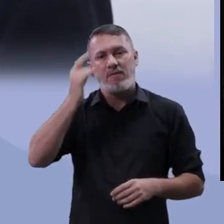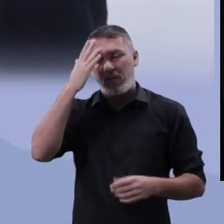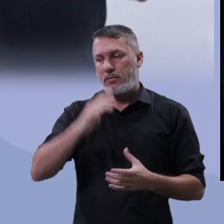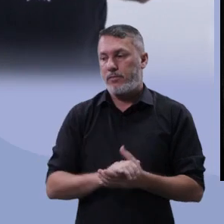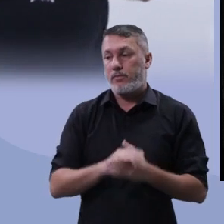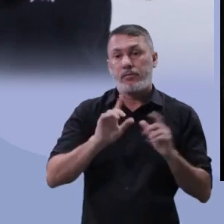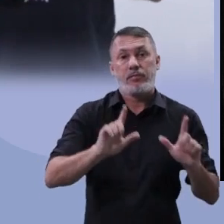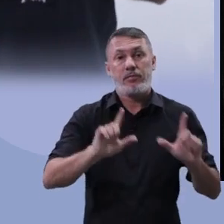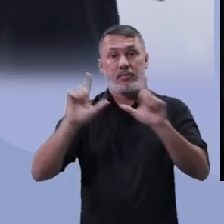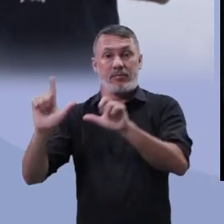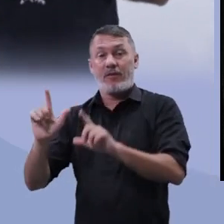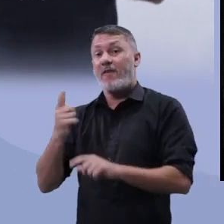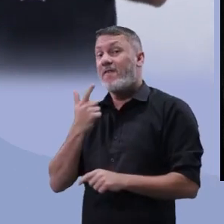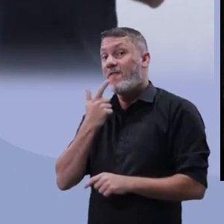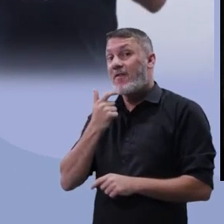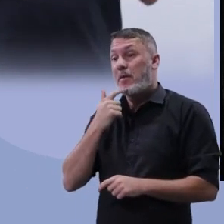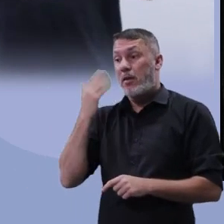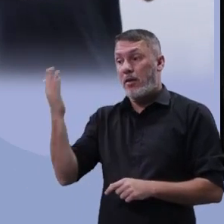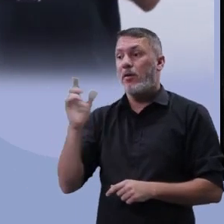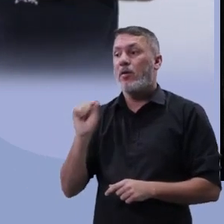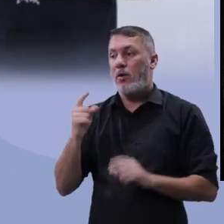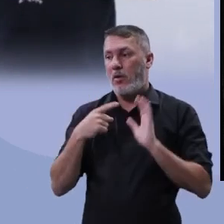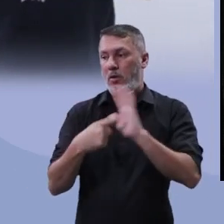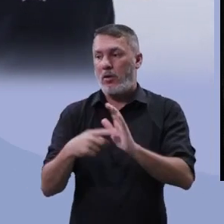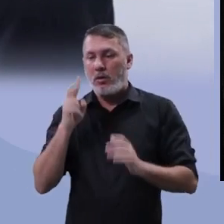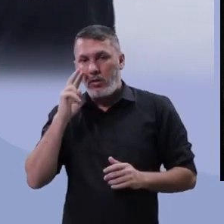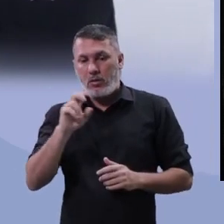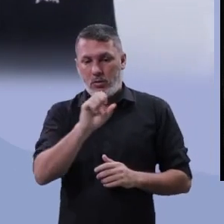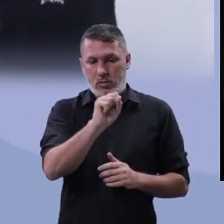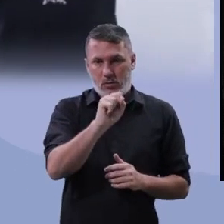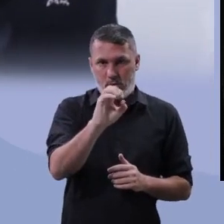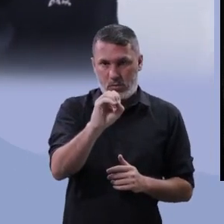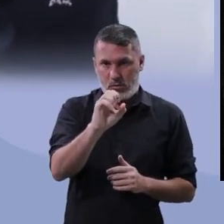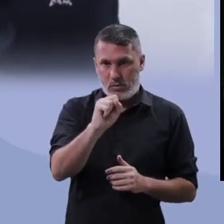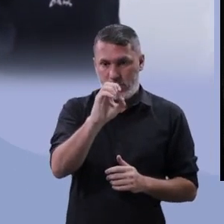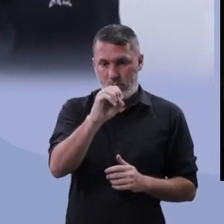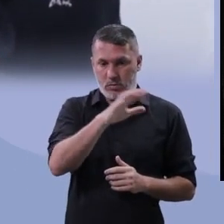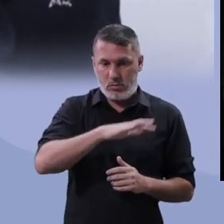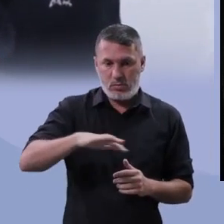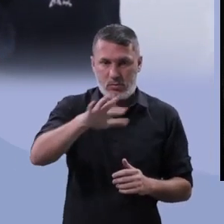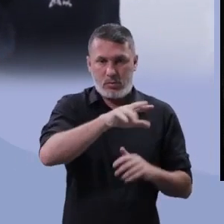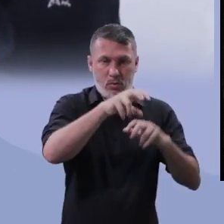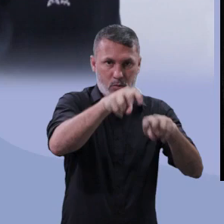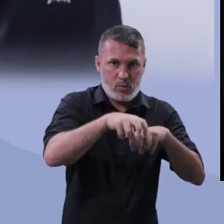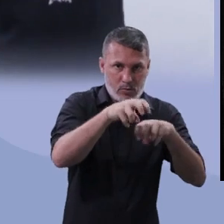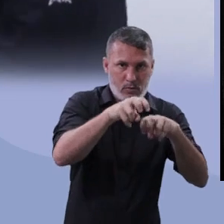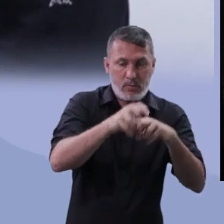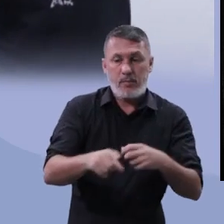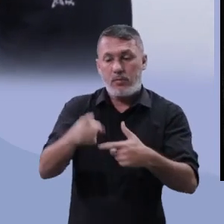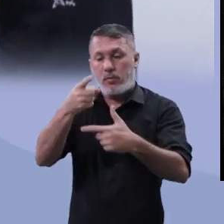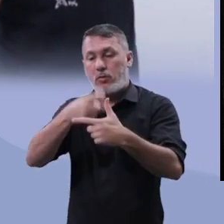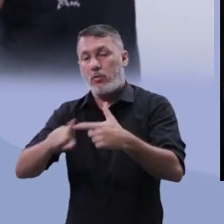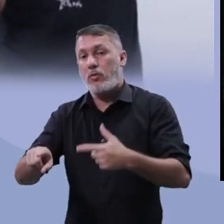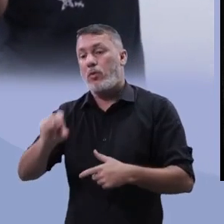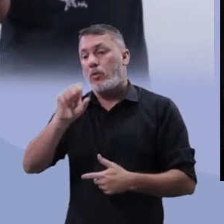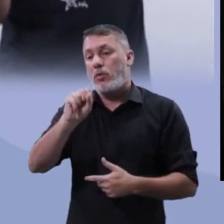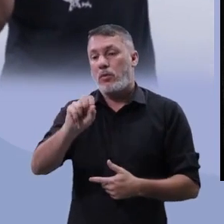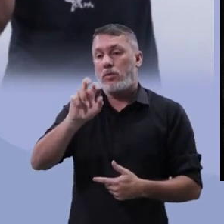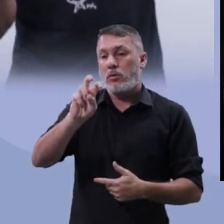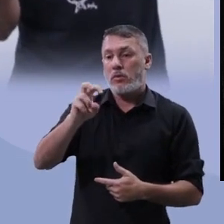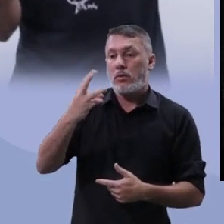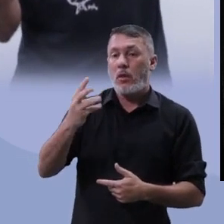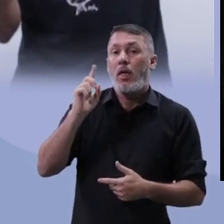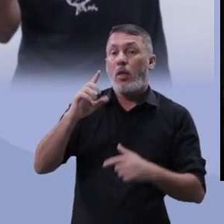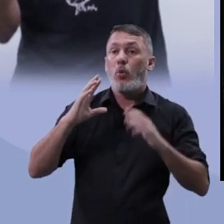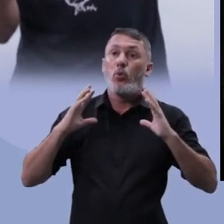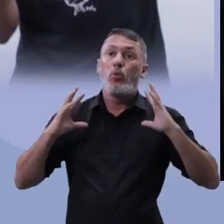total. E aí, olha o outro quadro vermelhinho aí, ó. O que você tem? 80, que é a parte da agricultura, dividido por